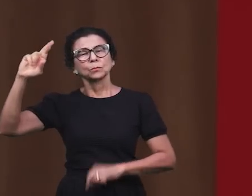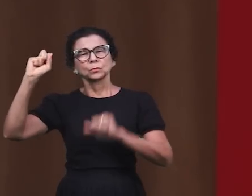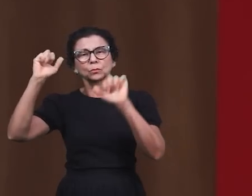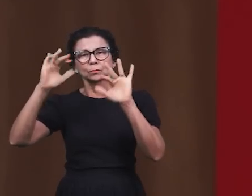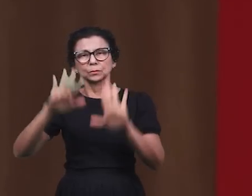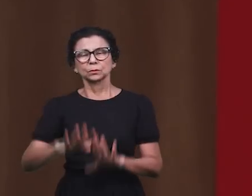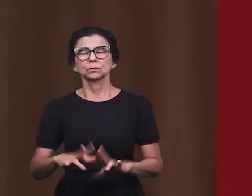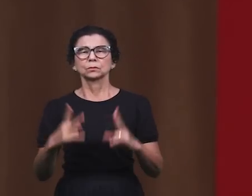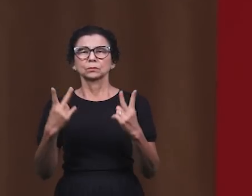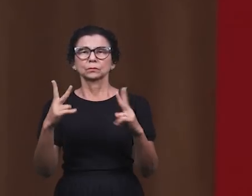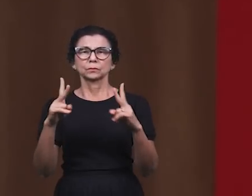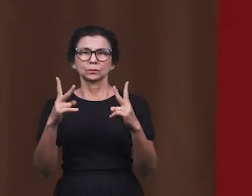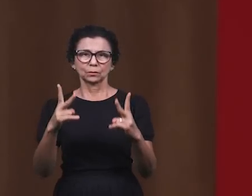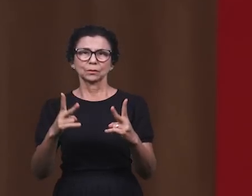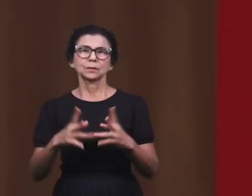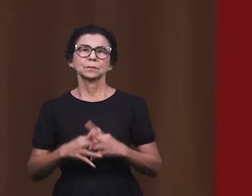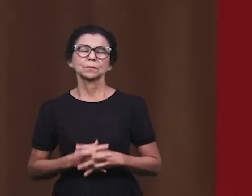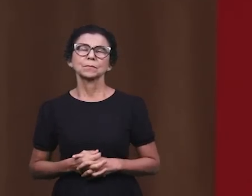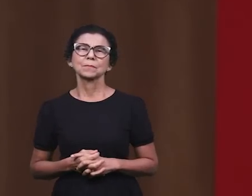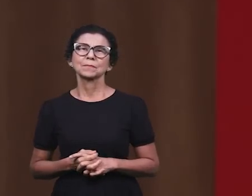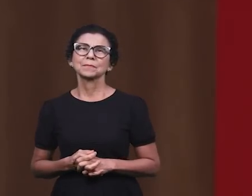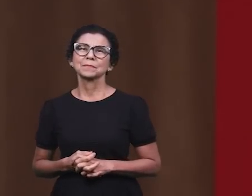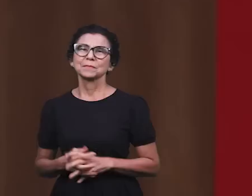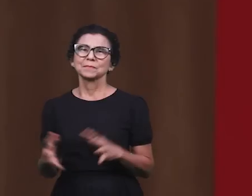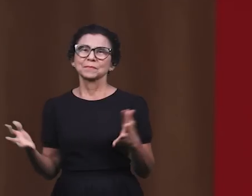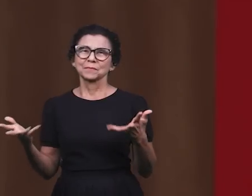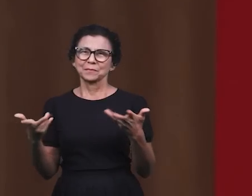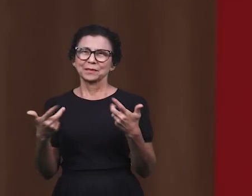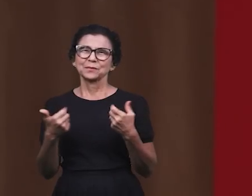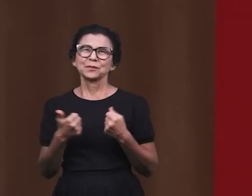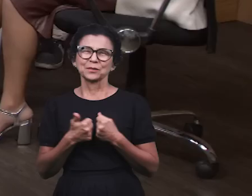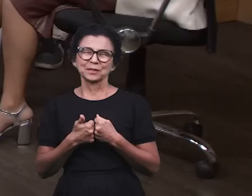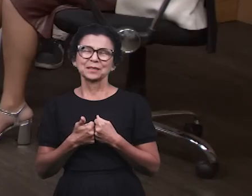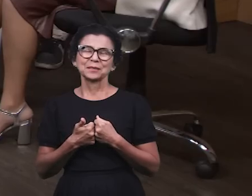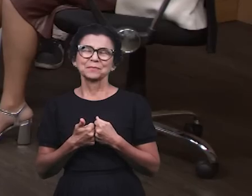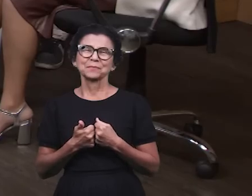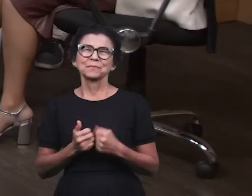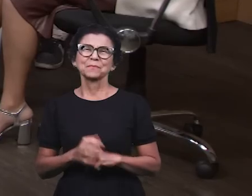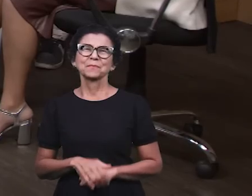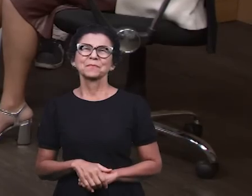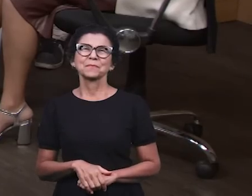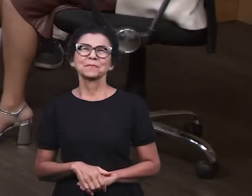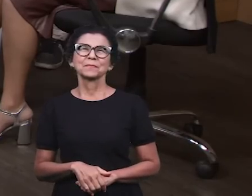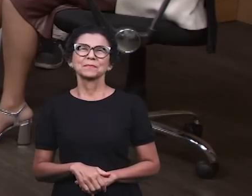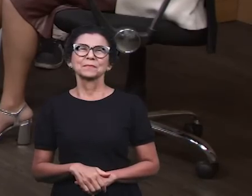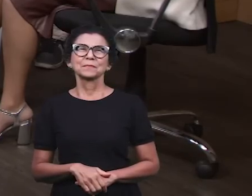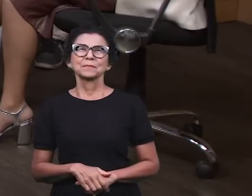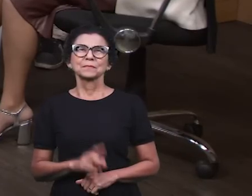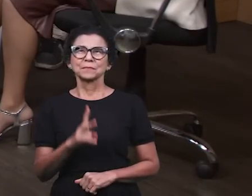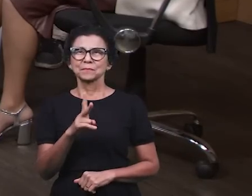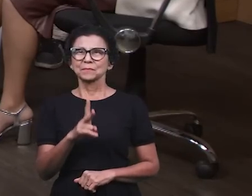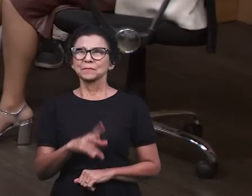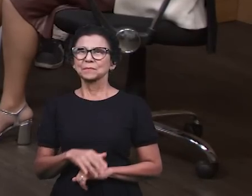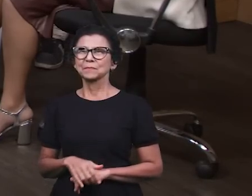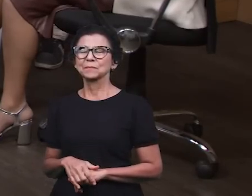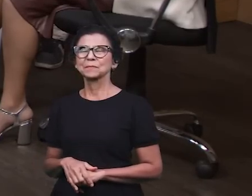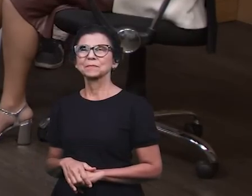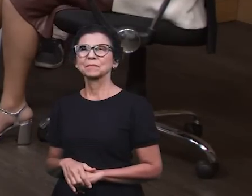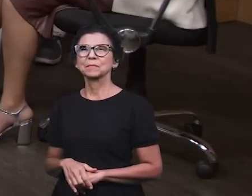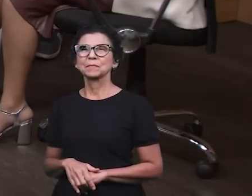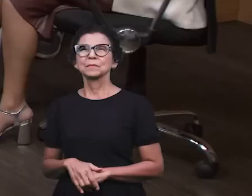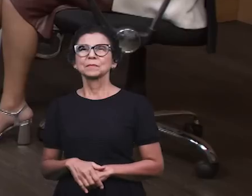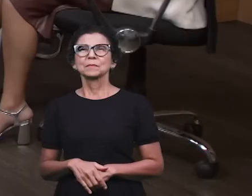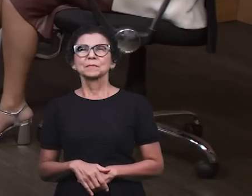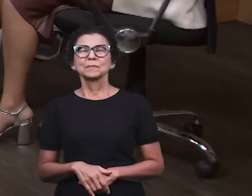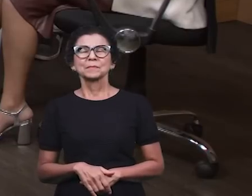né, e operou na vida dela de uma forma maravilhosa. Maravilhosa. Glória a Jesus. André, vamos seguir então? Sim, agora